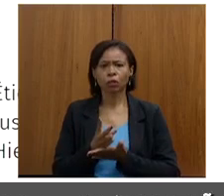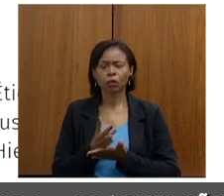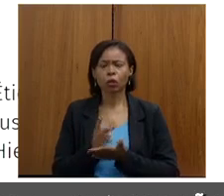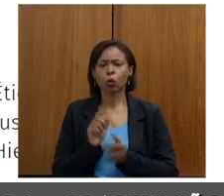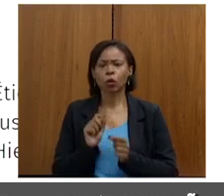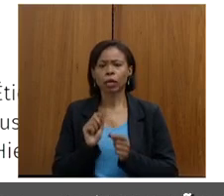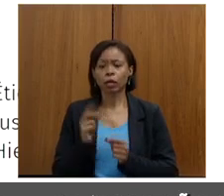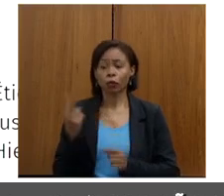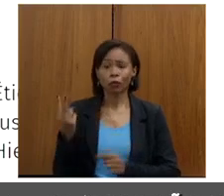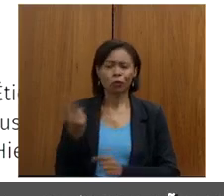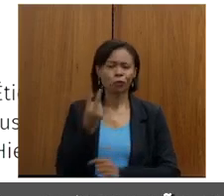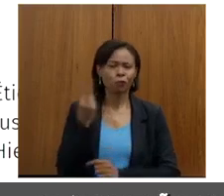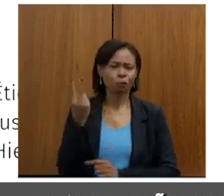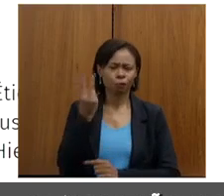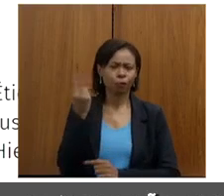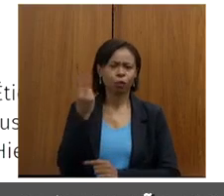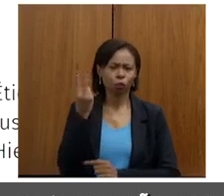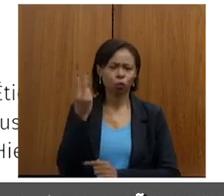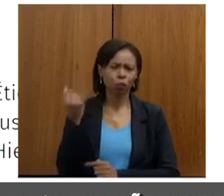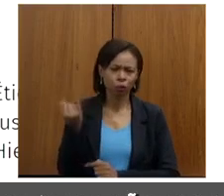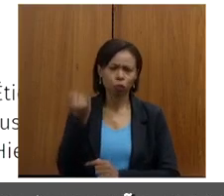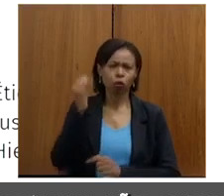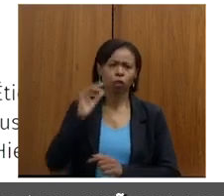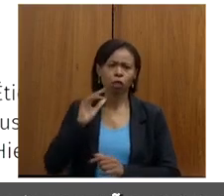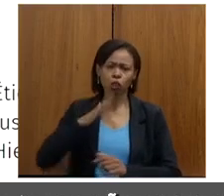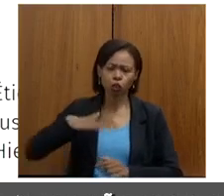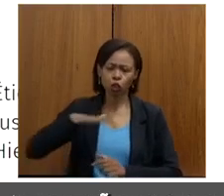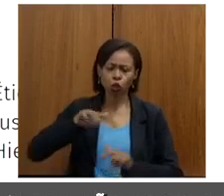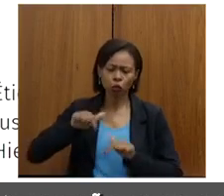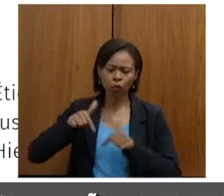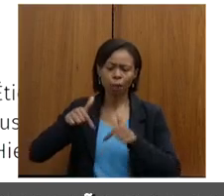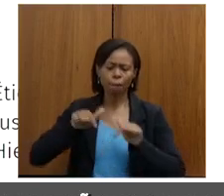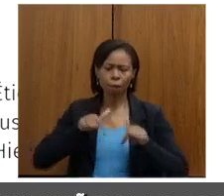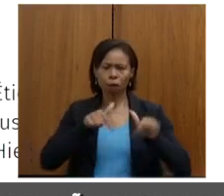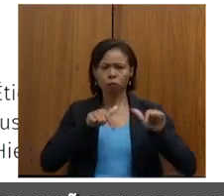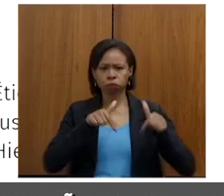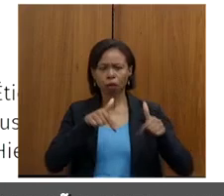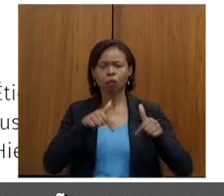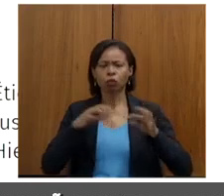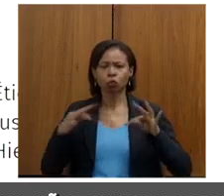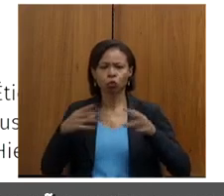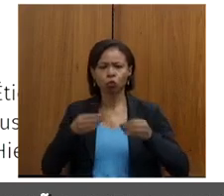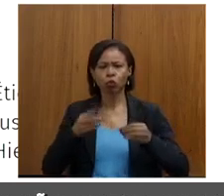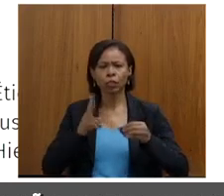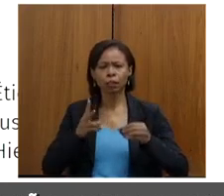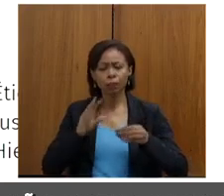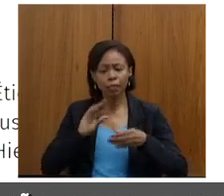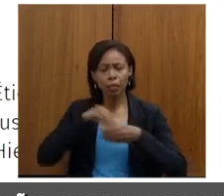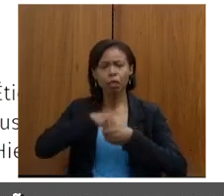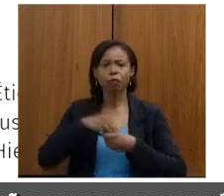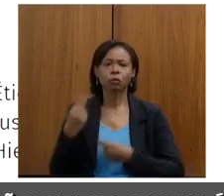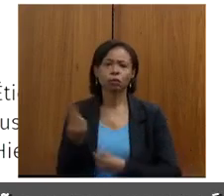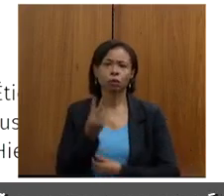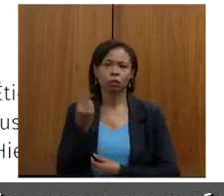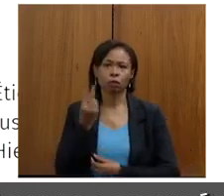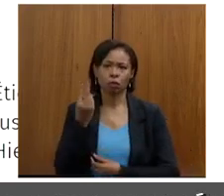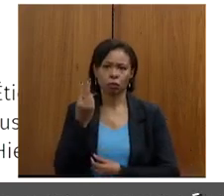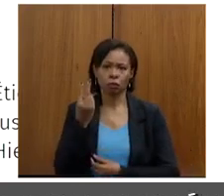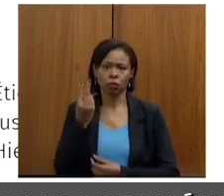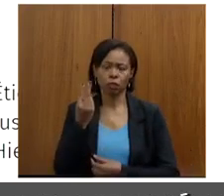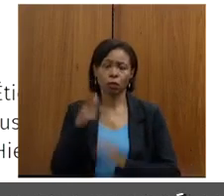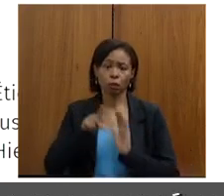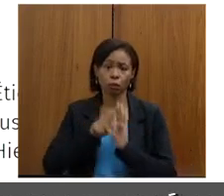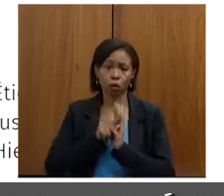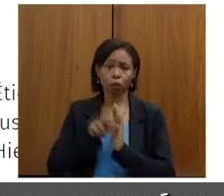negocia os valores né que nos regem todas as nossas ações em todas as intervenções que nós temos que fazer então são os